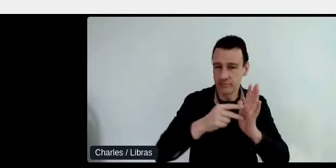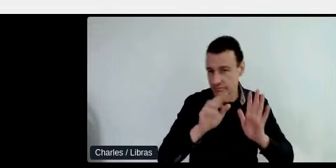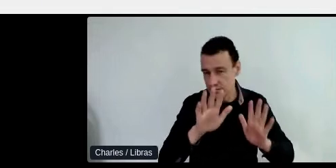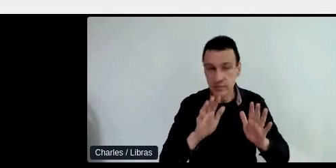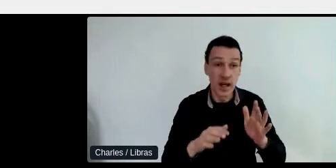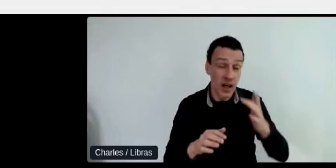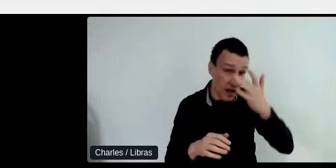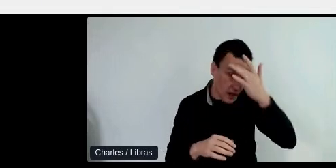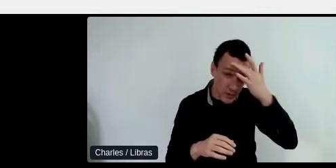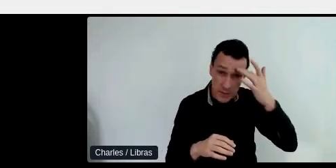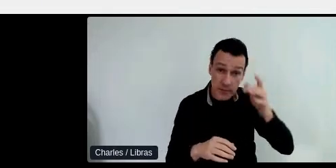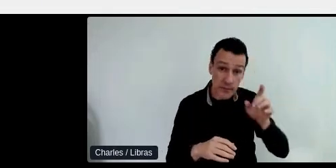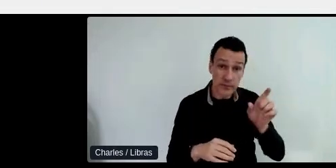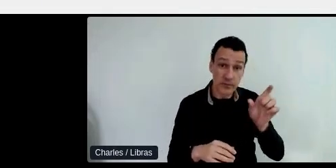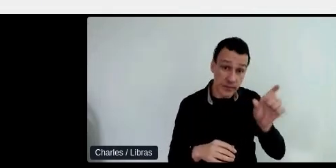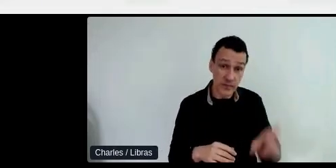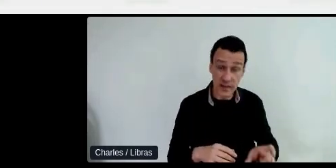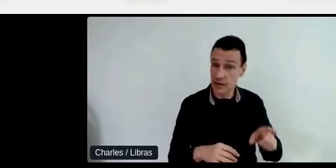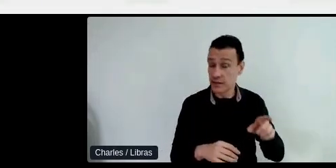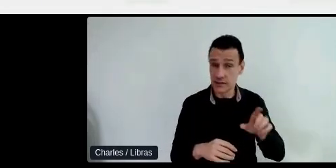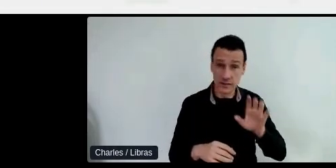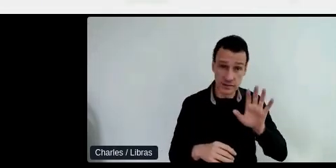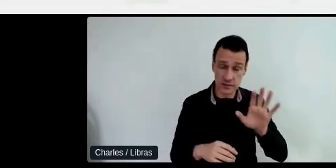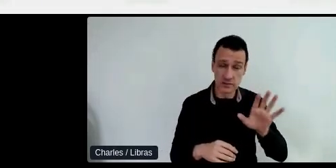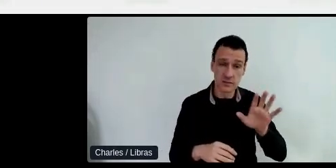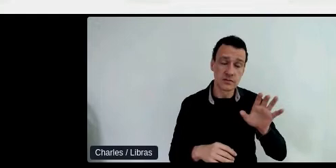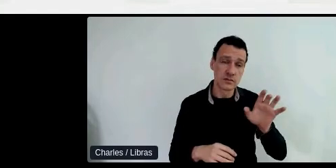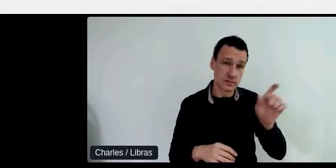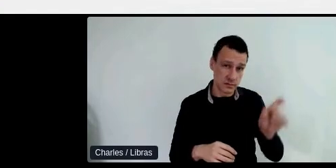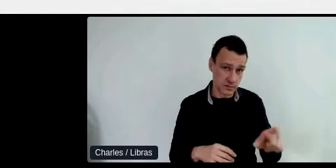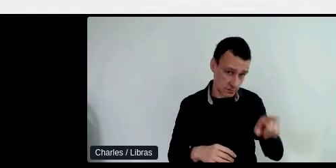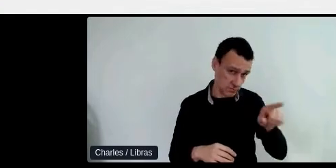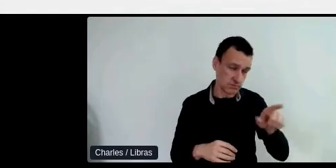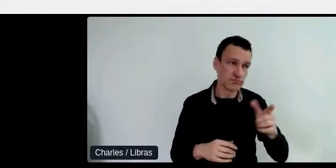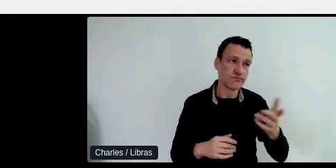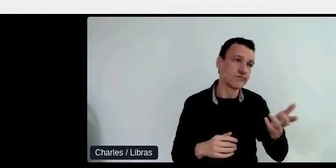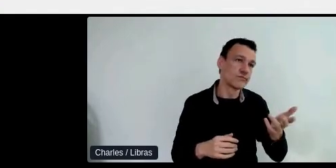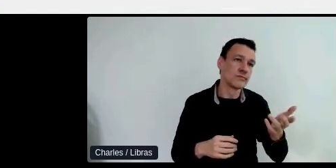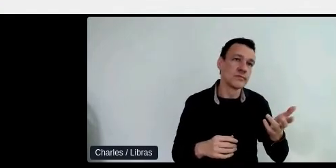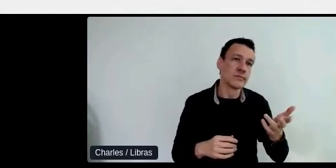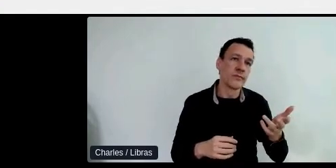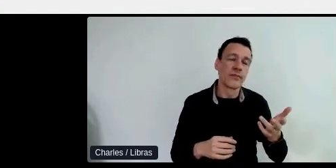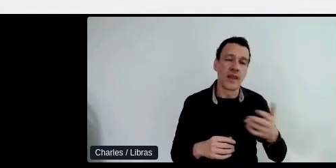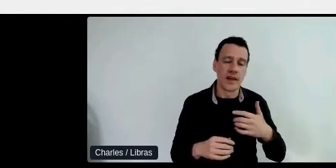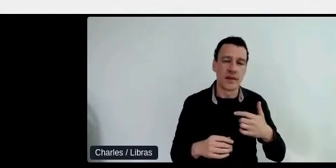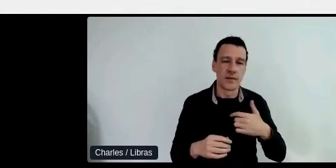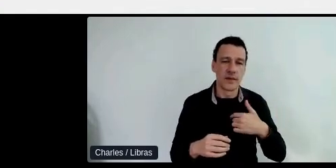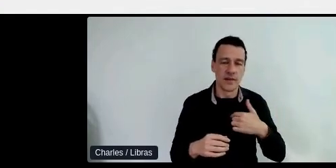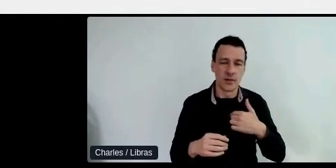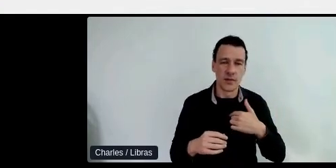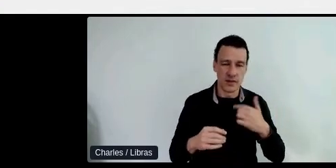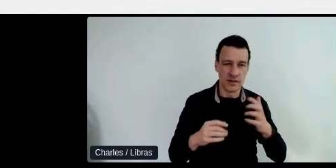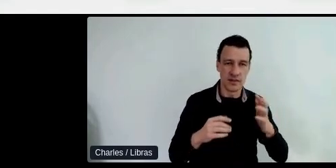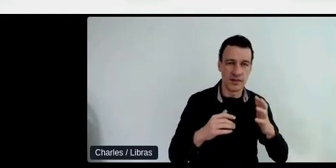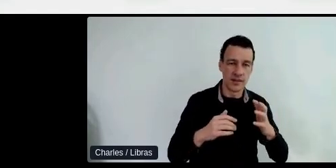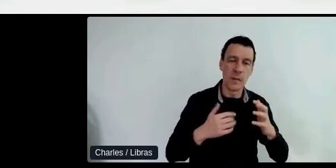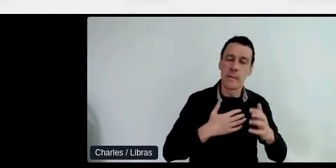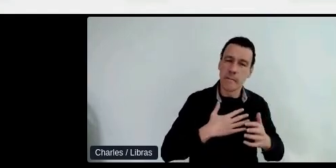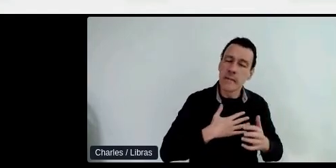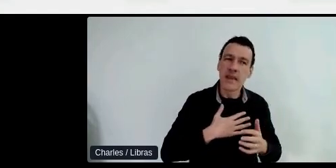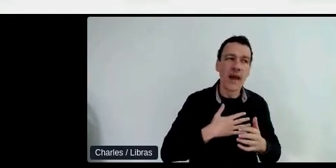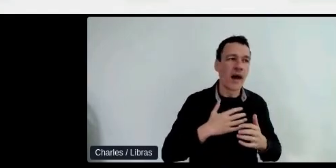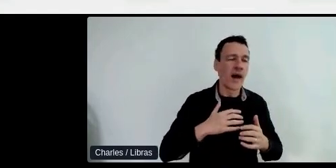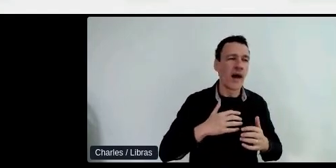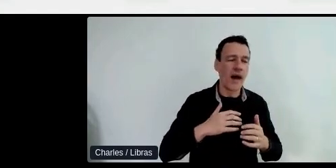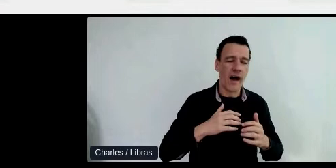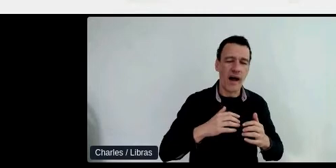atitude, não for convencido de que realmente isso que eu estou fazendo faz sentido, isso que eu estou